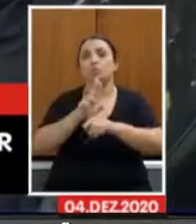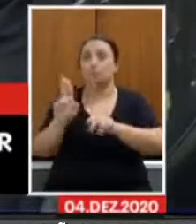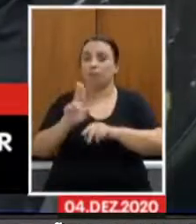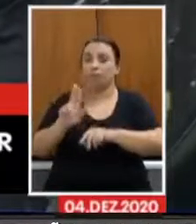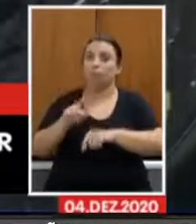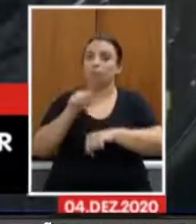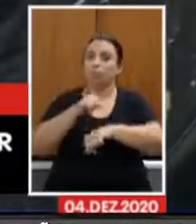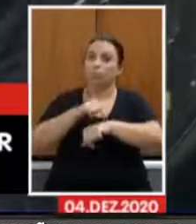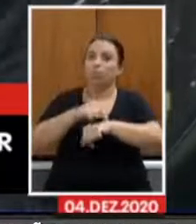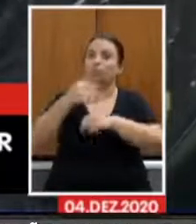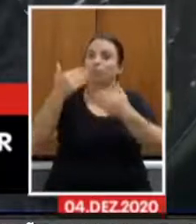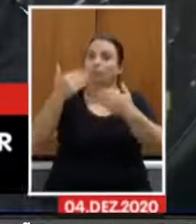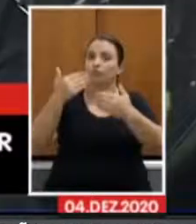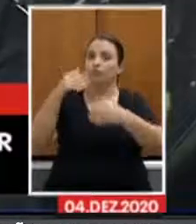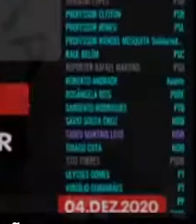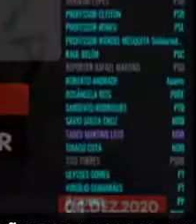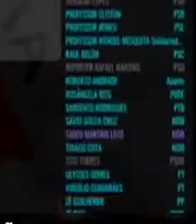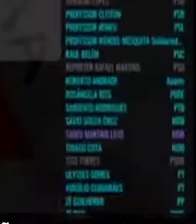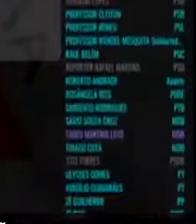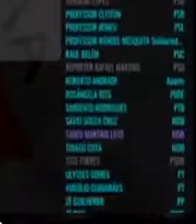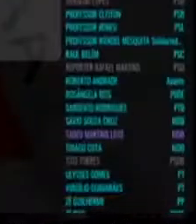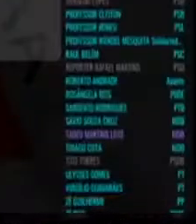votação.